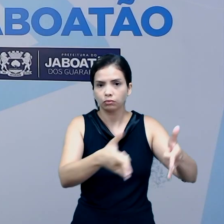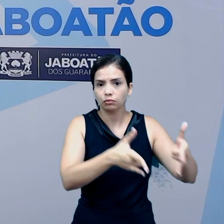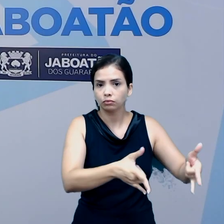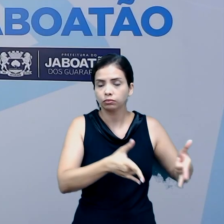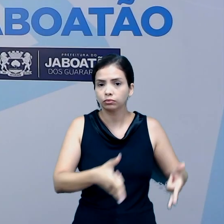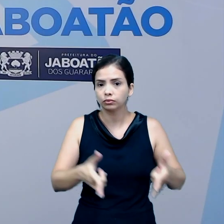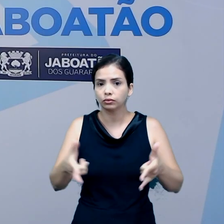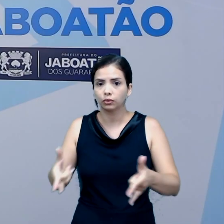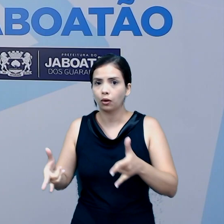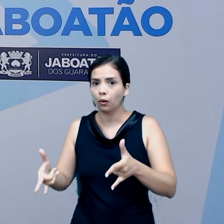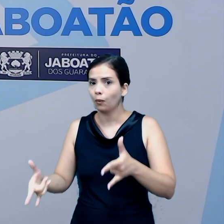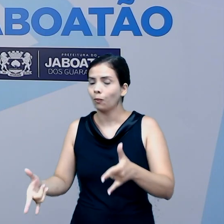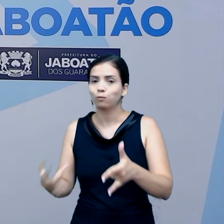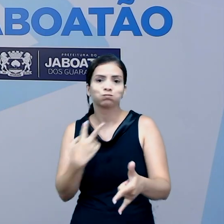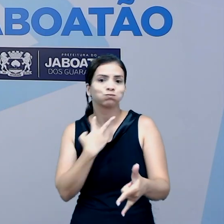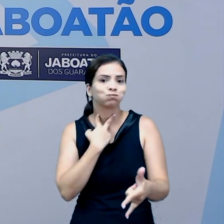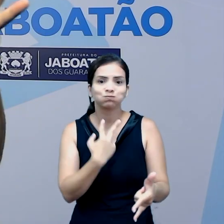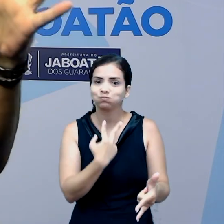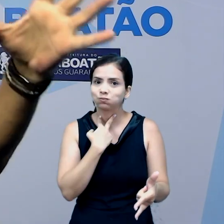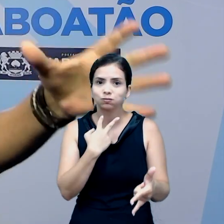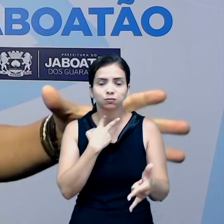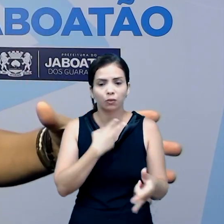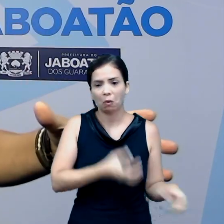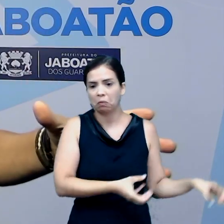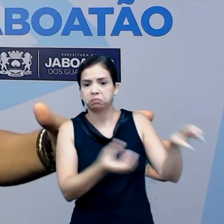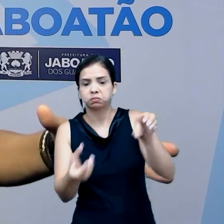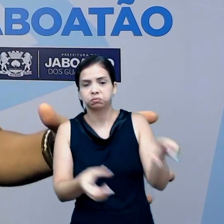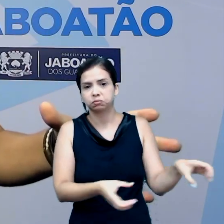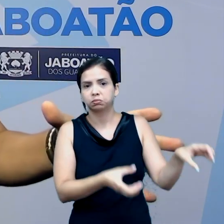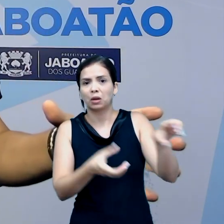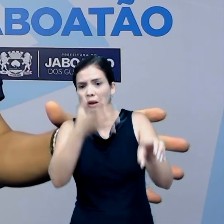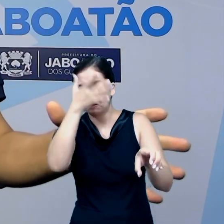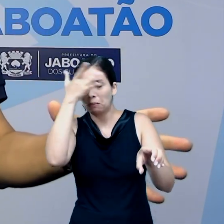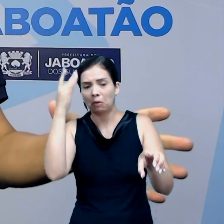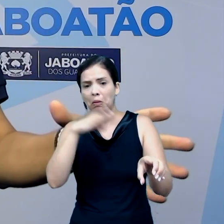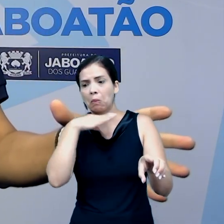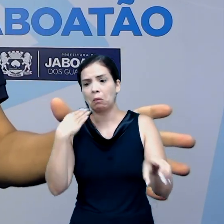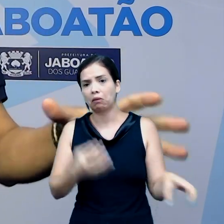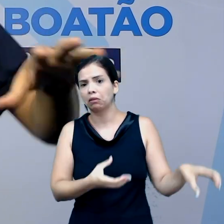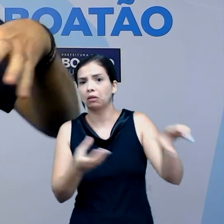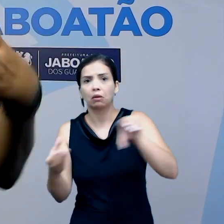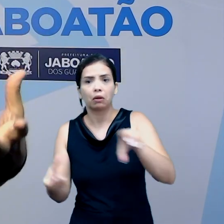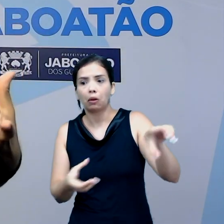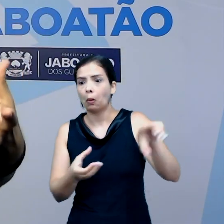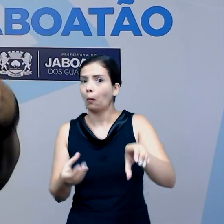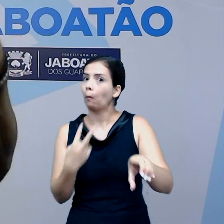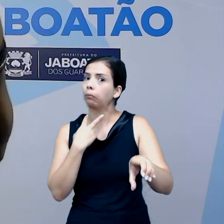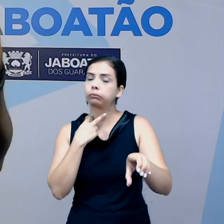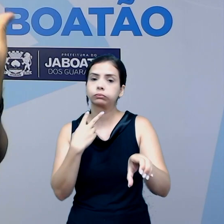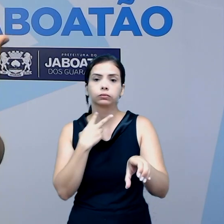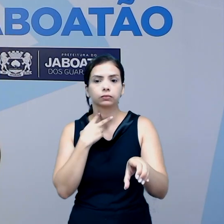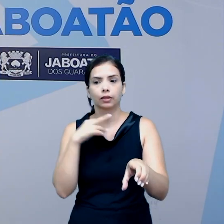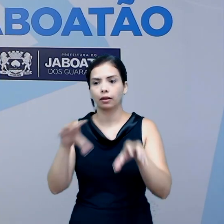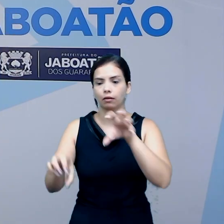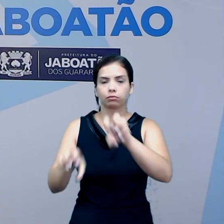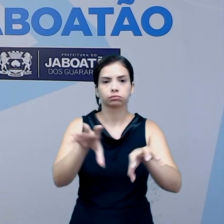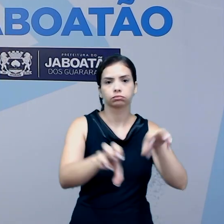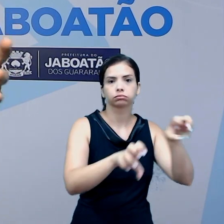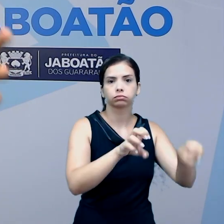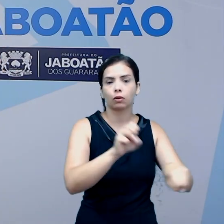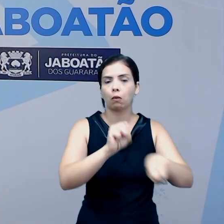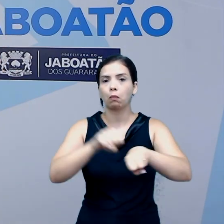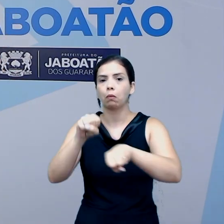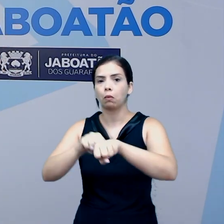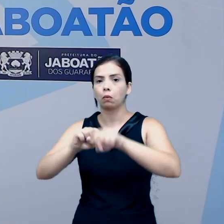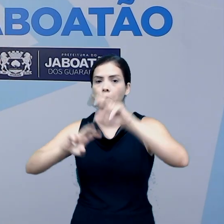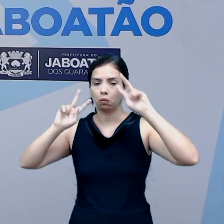é lugares de desova de cadáveres E aí ela pega ossos humanos